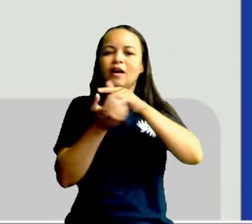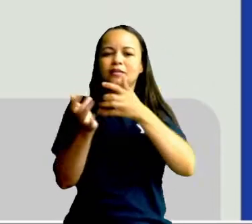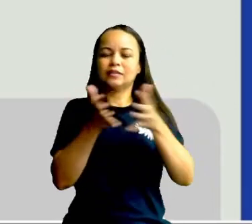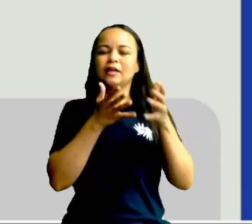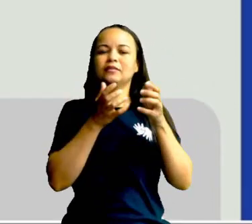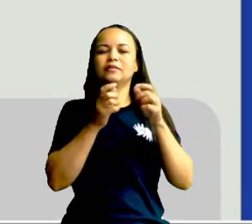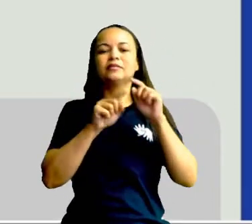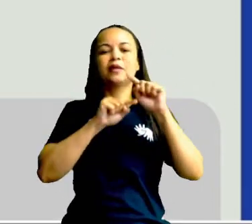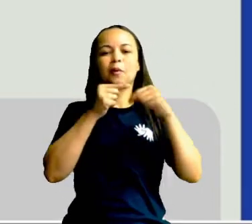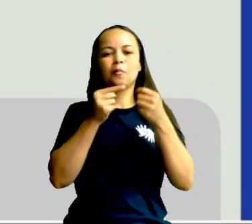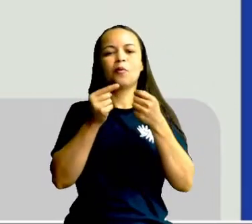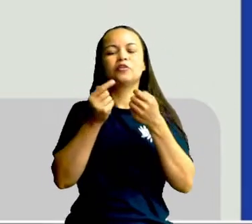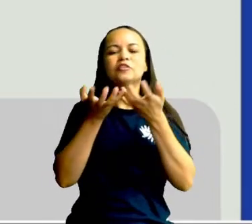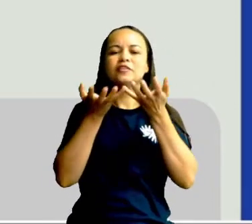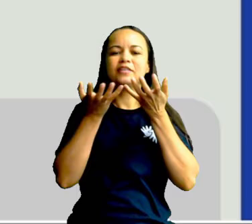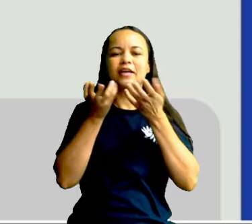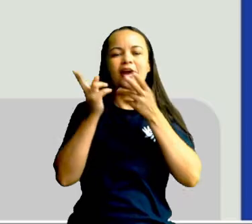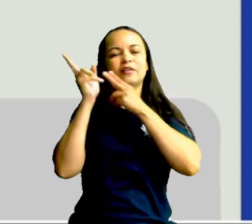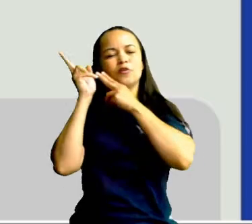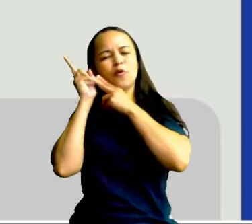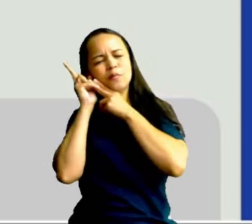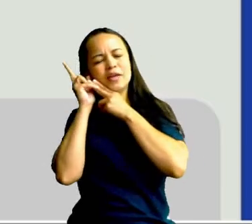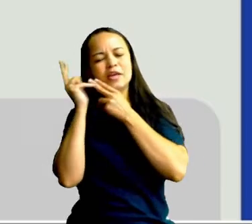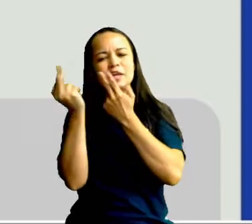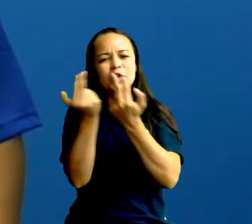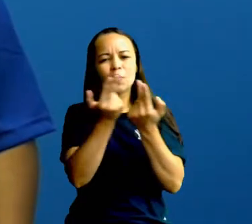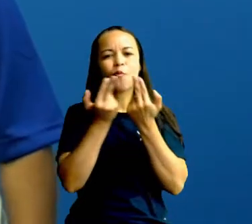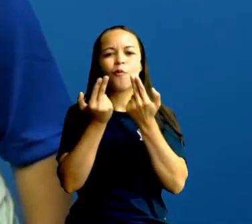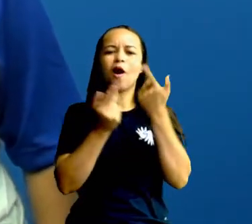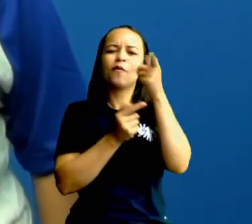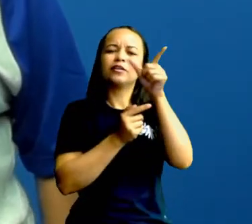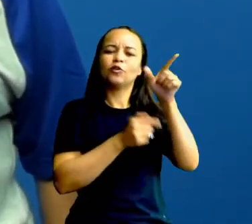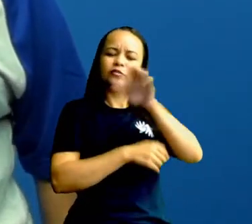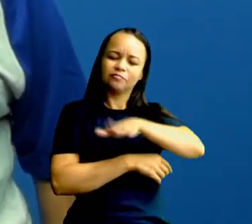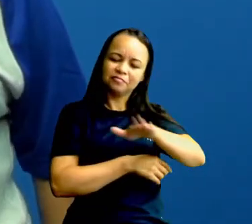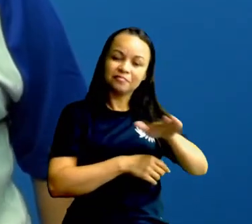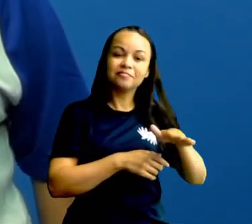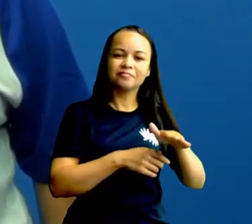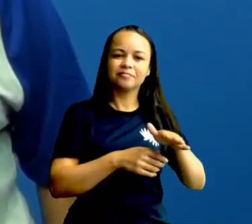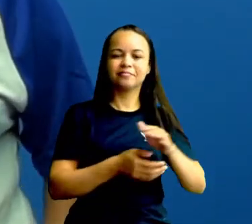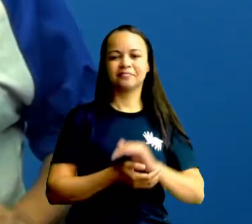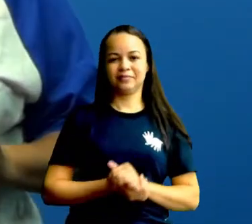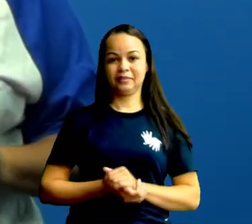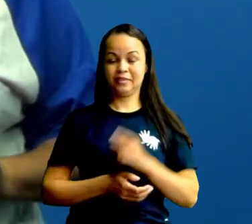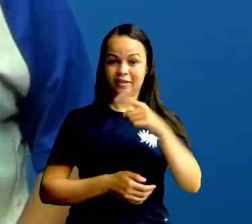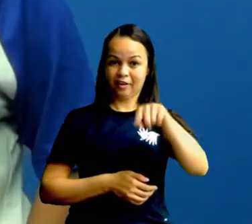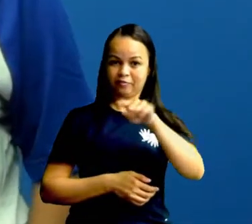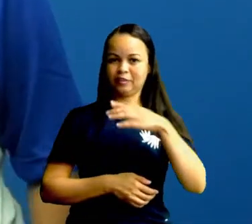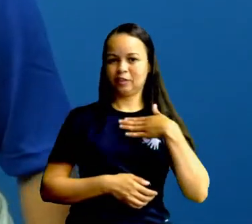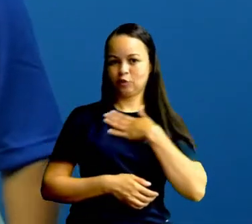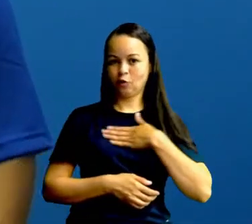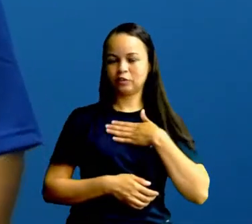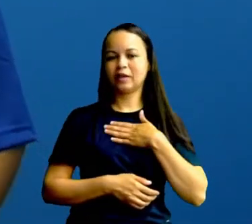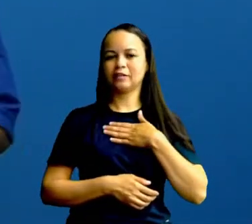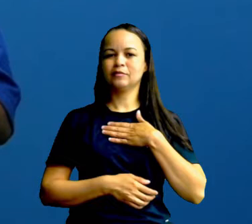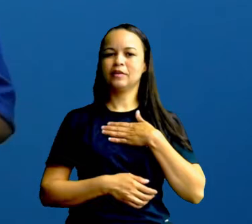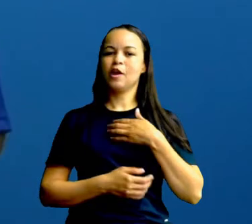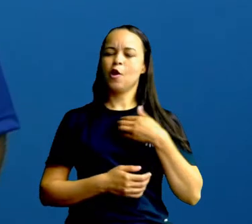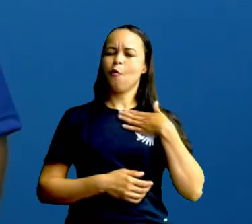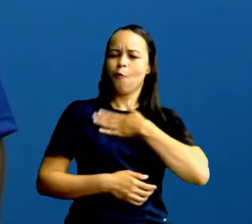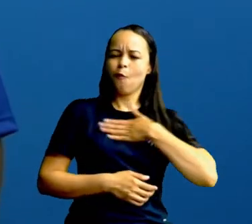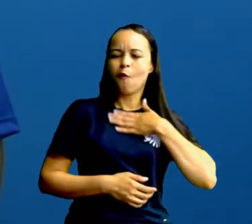quer dormir como as outras crianças. E aí, pessoal, gostaram? Sou fã de Cecília